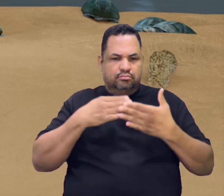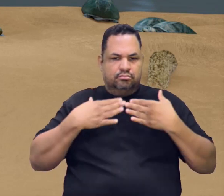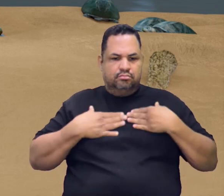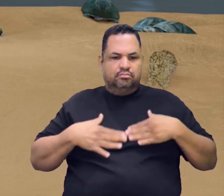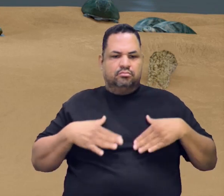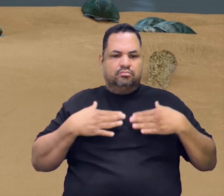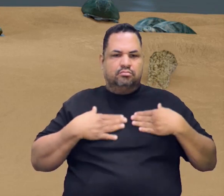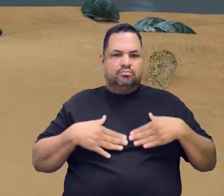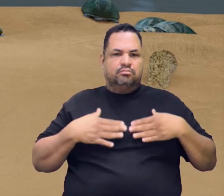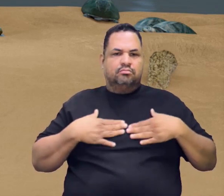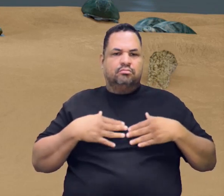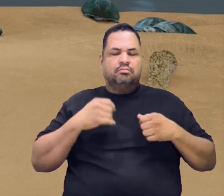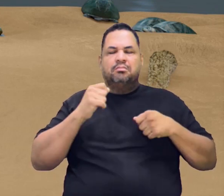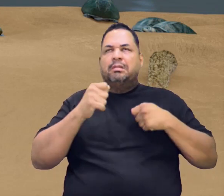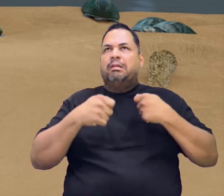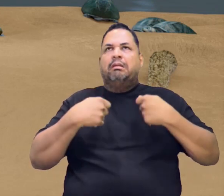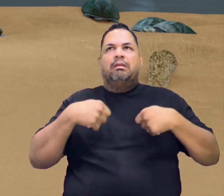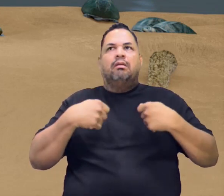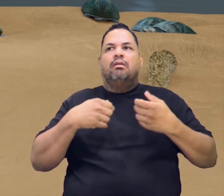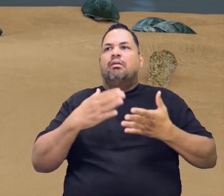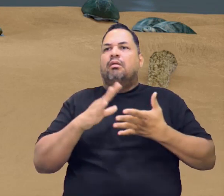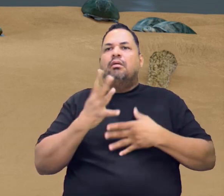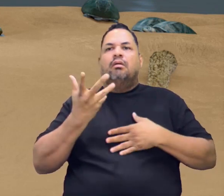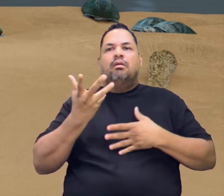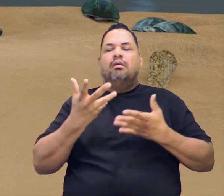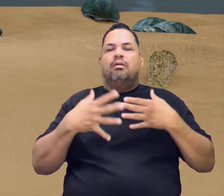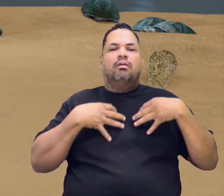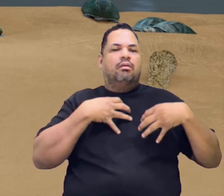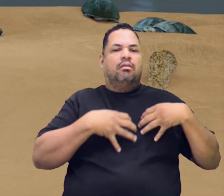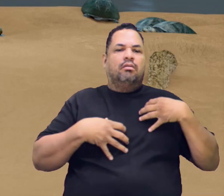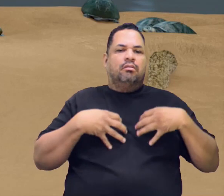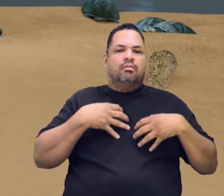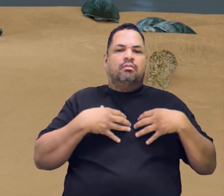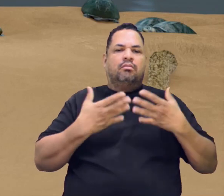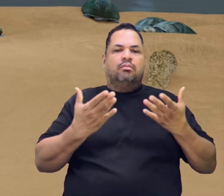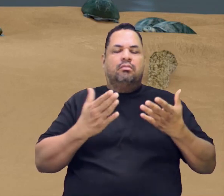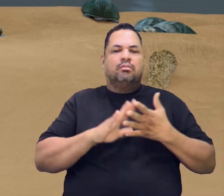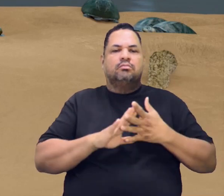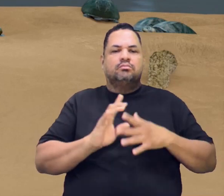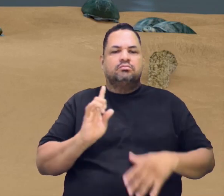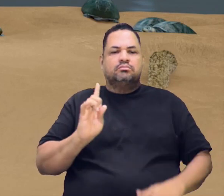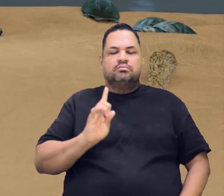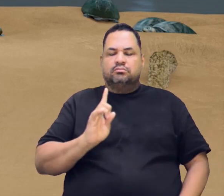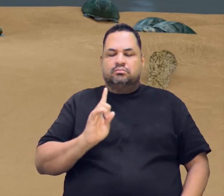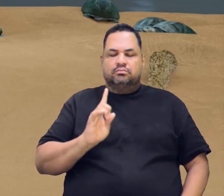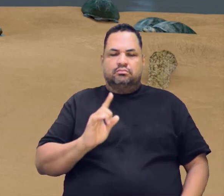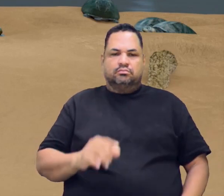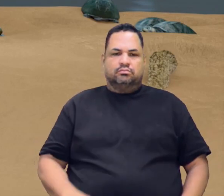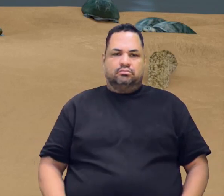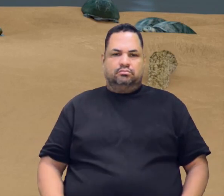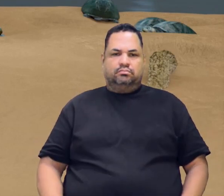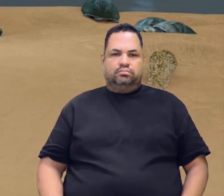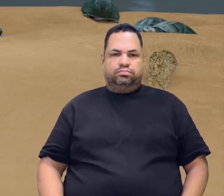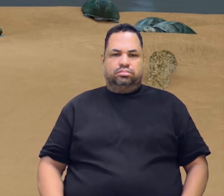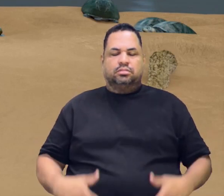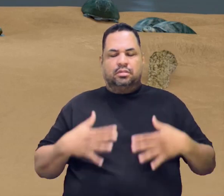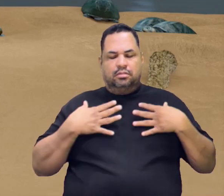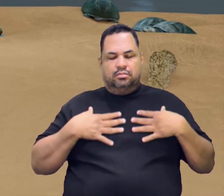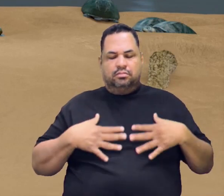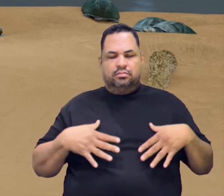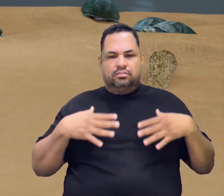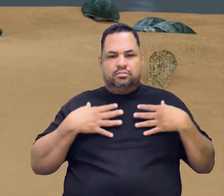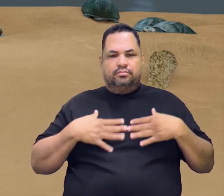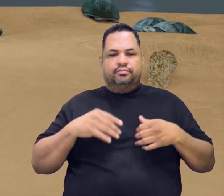calma. Não precisa ter pressa, porque quem terminar primeiro vai ganhar um troféu. Não, não é assim que funciona, tá bom?